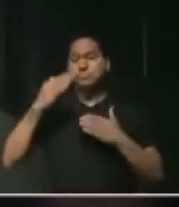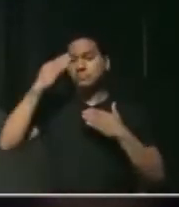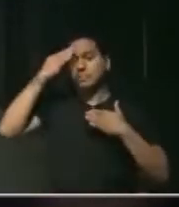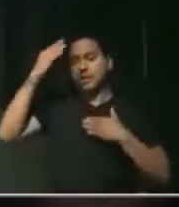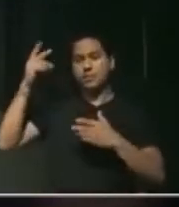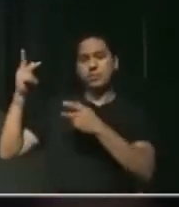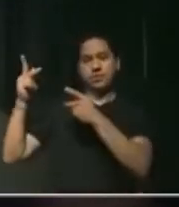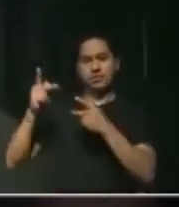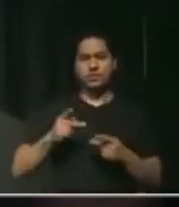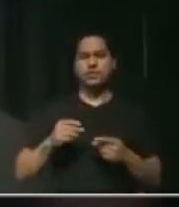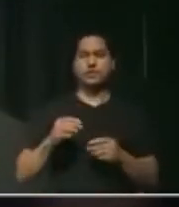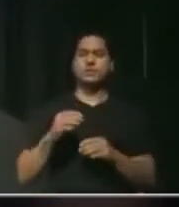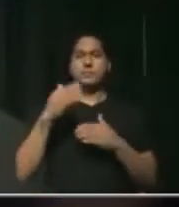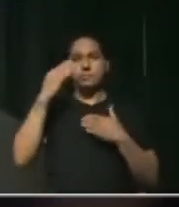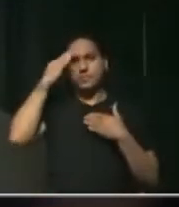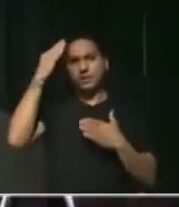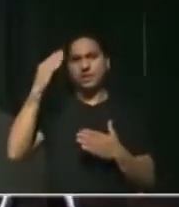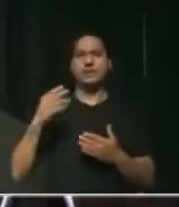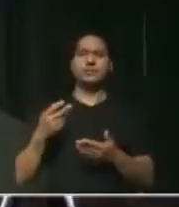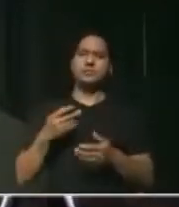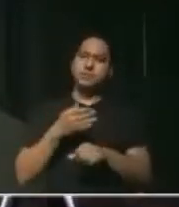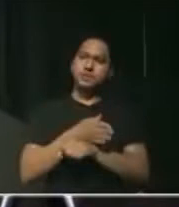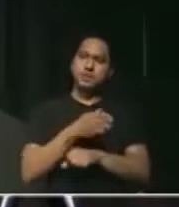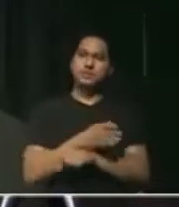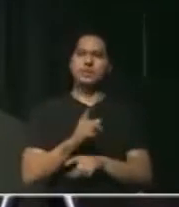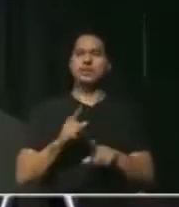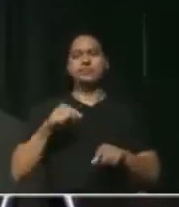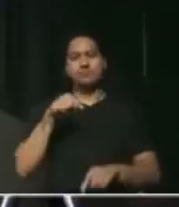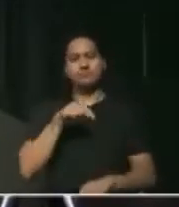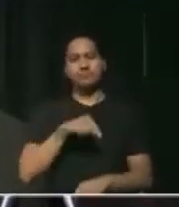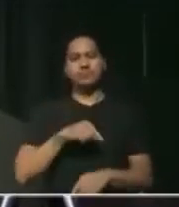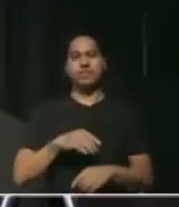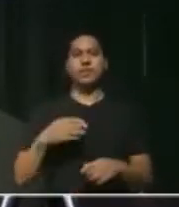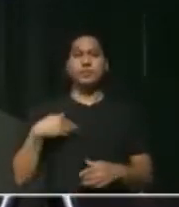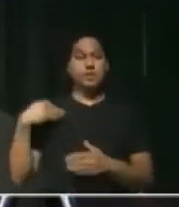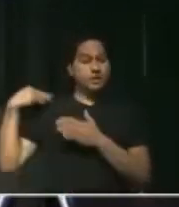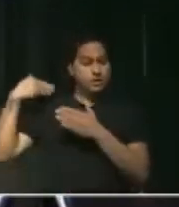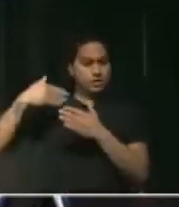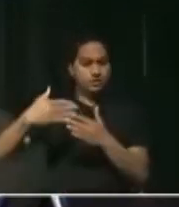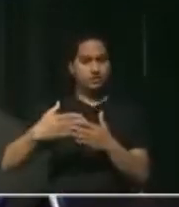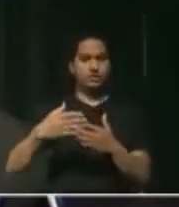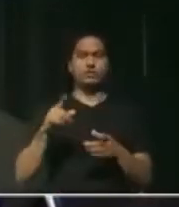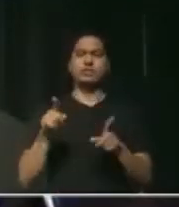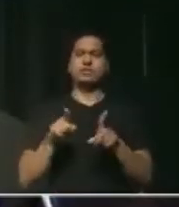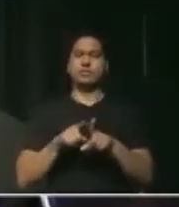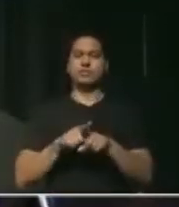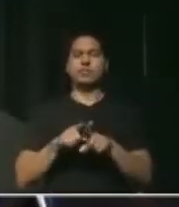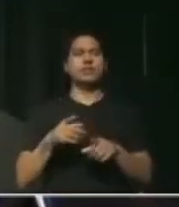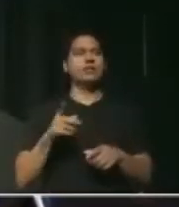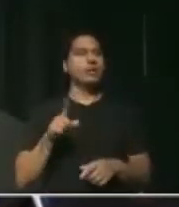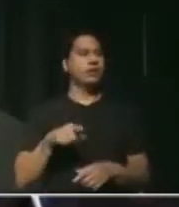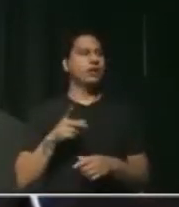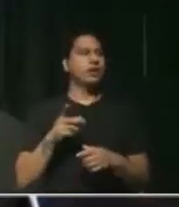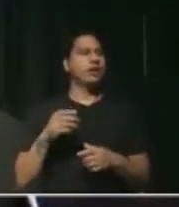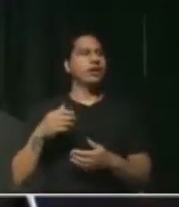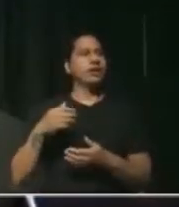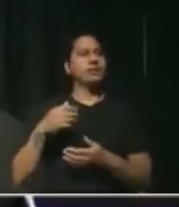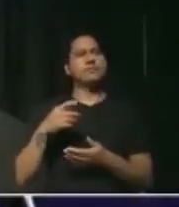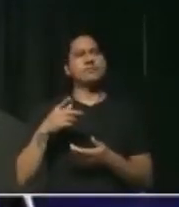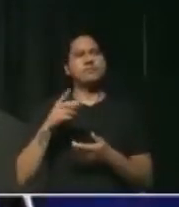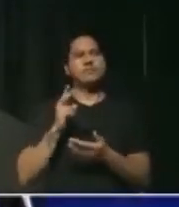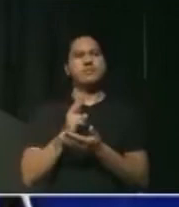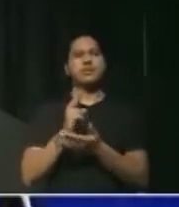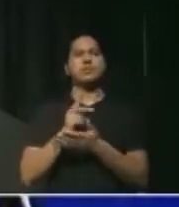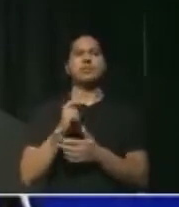São mais de 60 palestrantes divididos em 2 palcos simultâneos empresários de todo o país devem